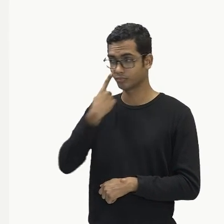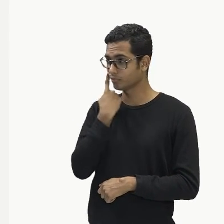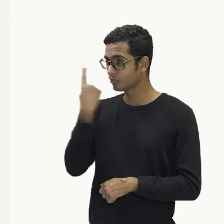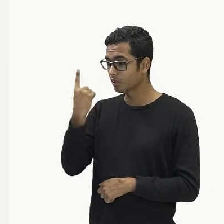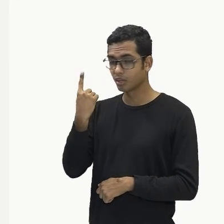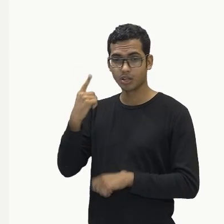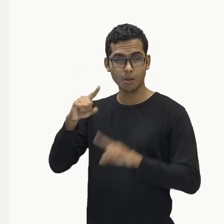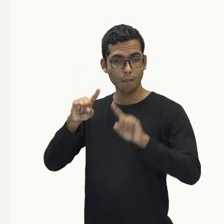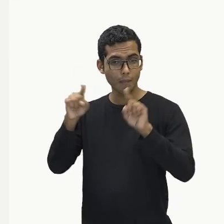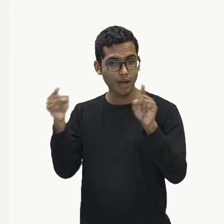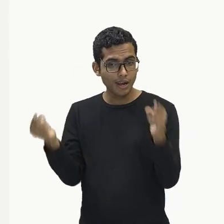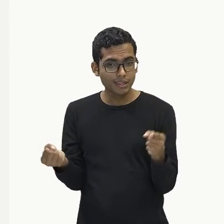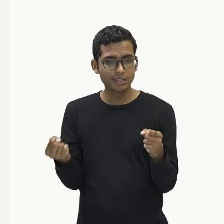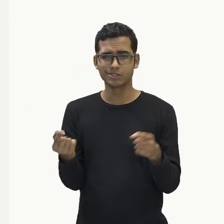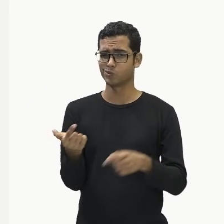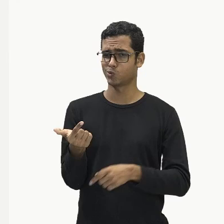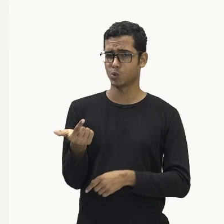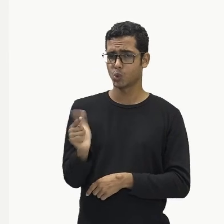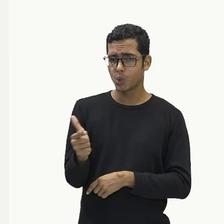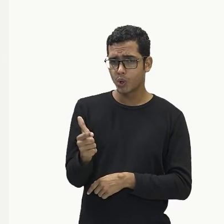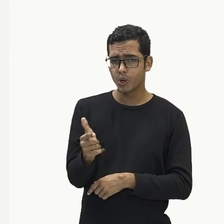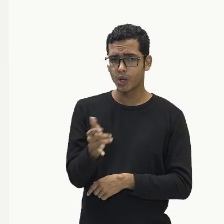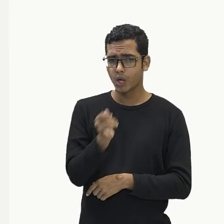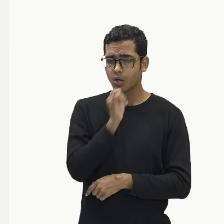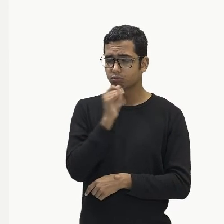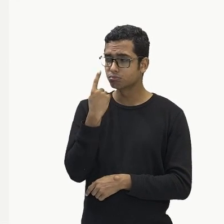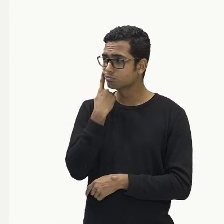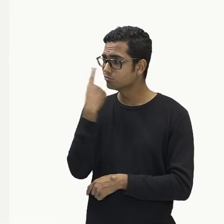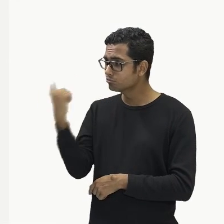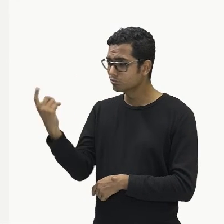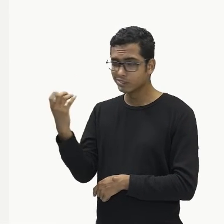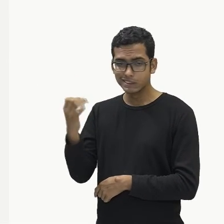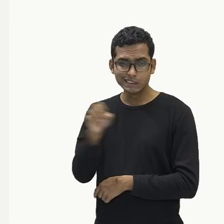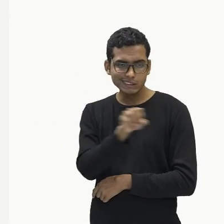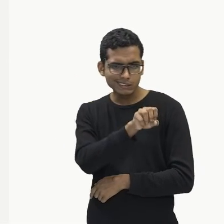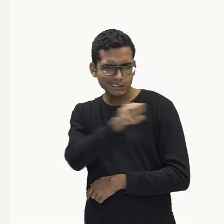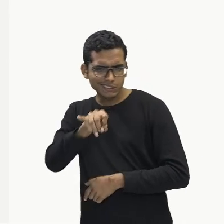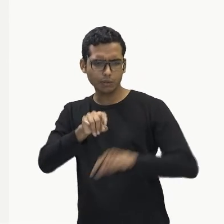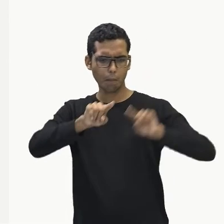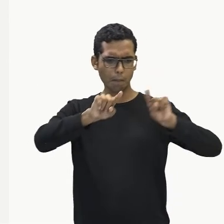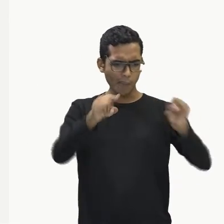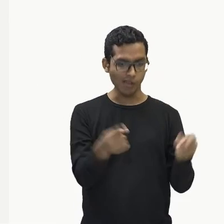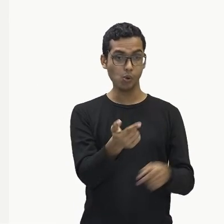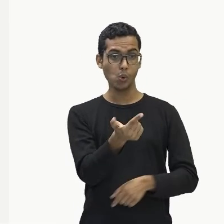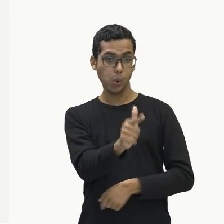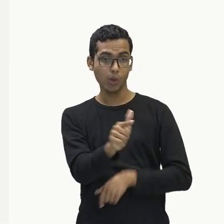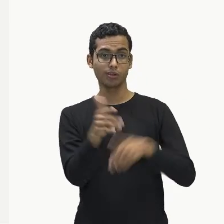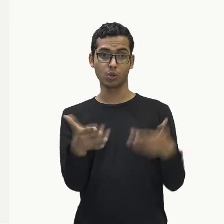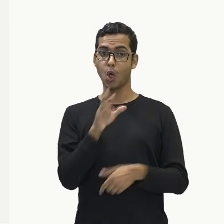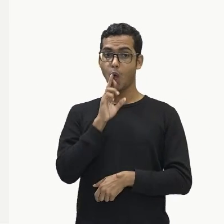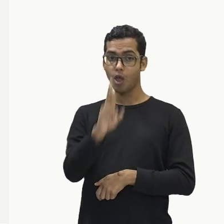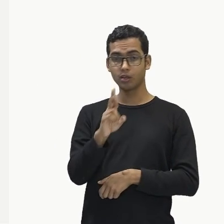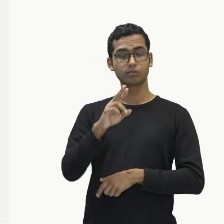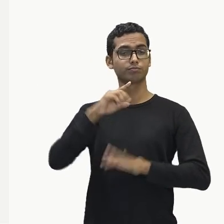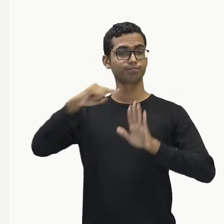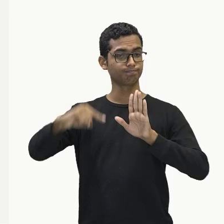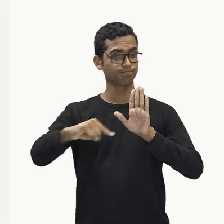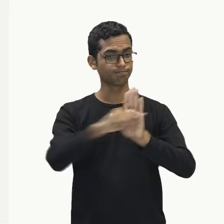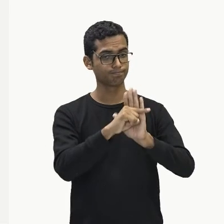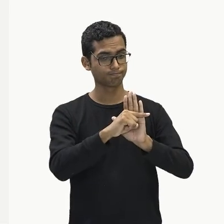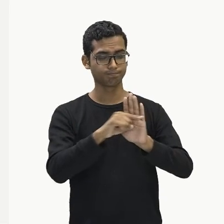tem o parêntese. Então, como não tem o parêntese, automaticamente o resultado é